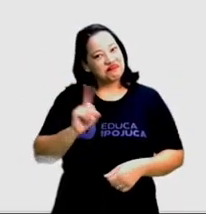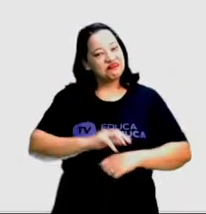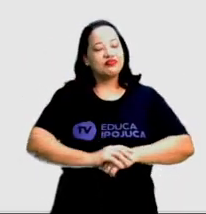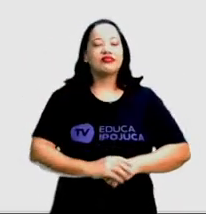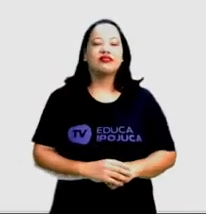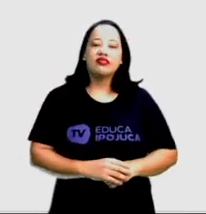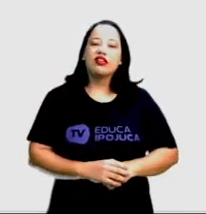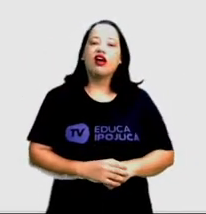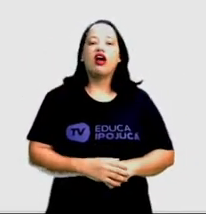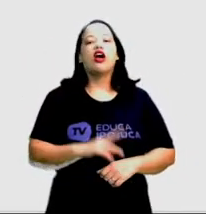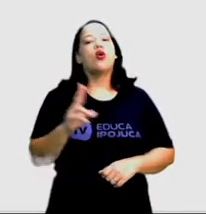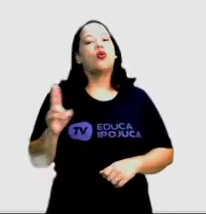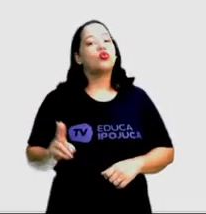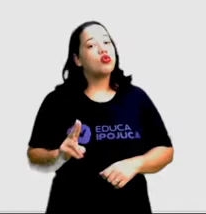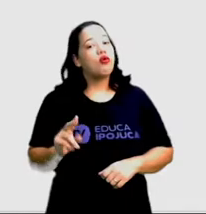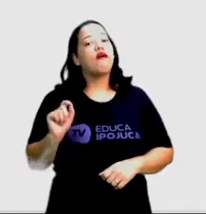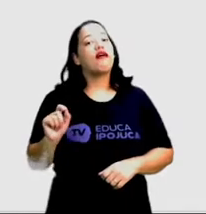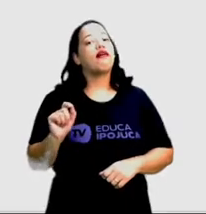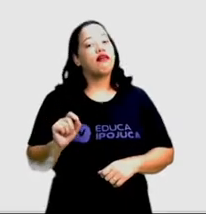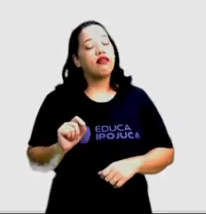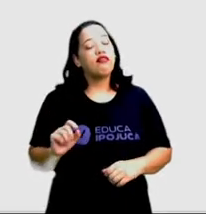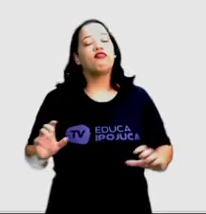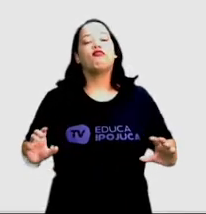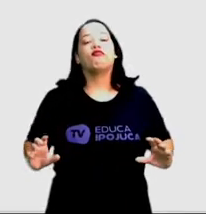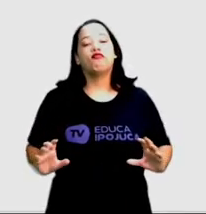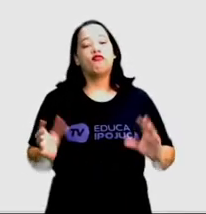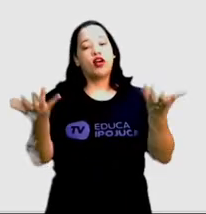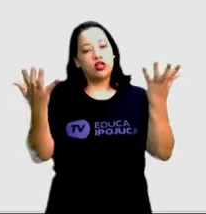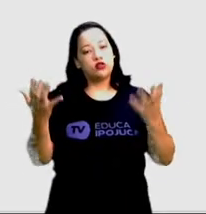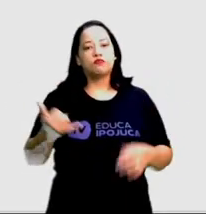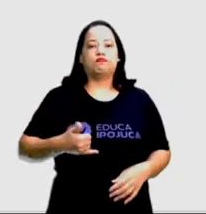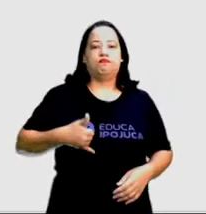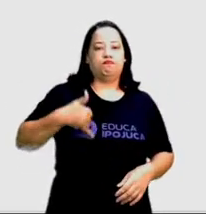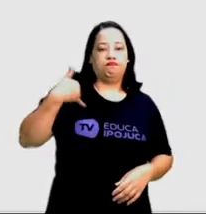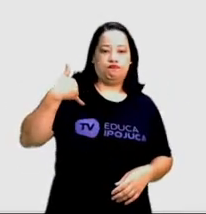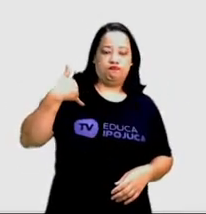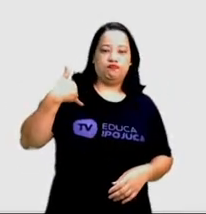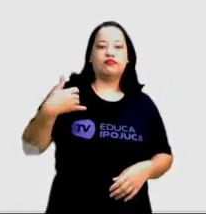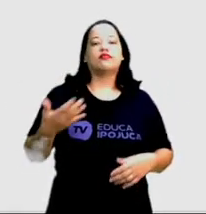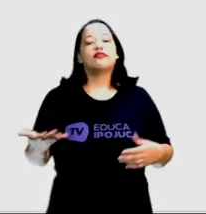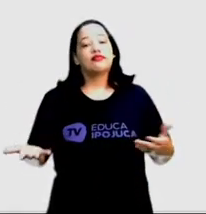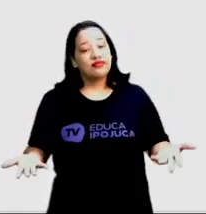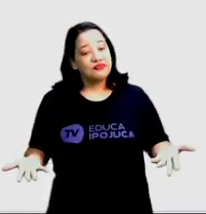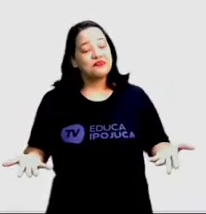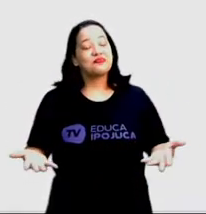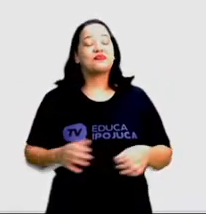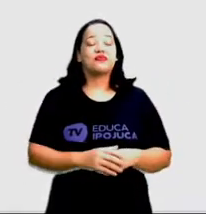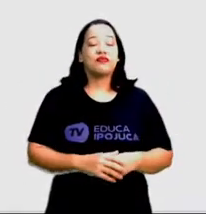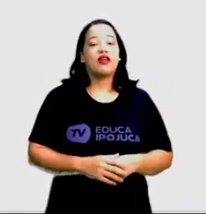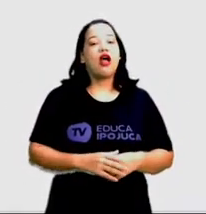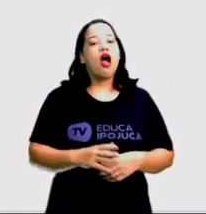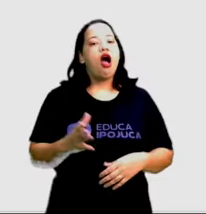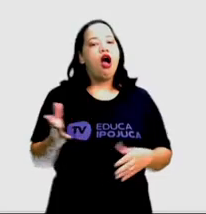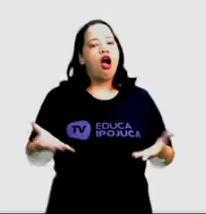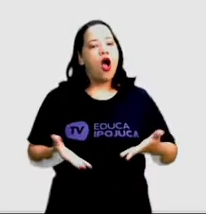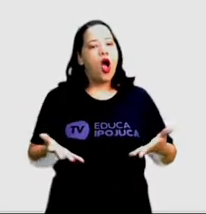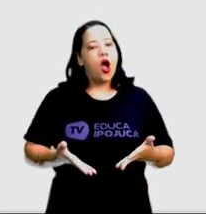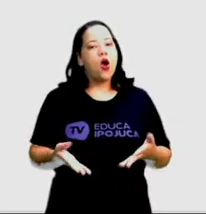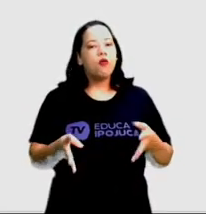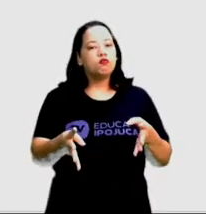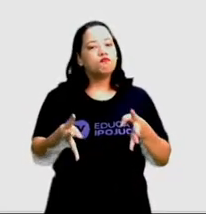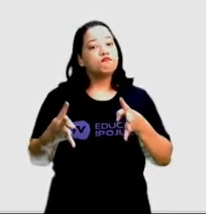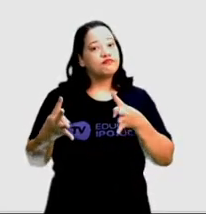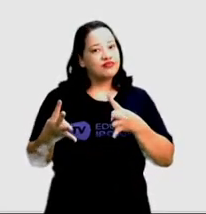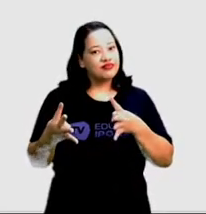Ele foi utilizado para uma festa de aniversário. Muito bem. Agora prestem atenção